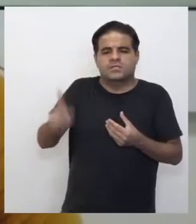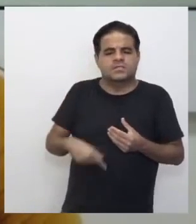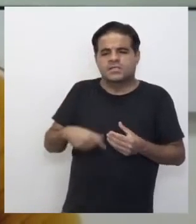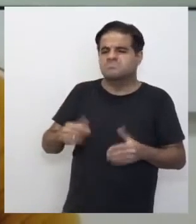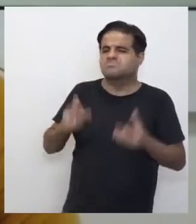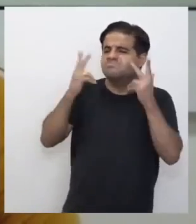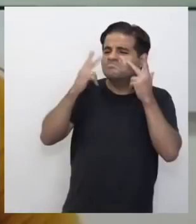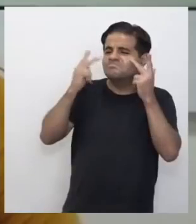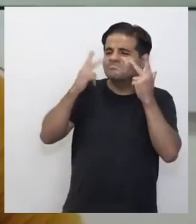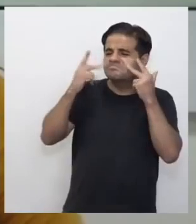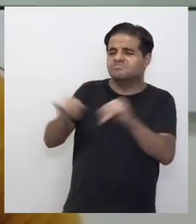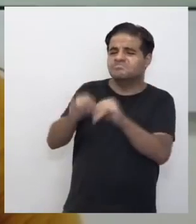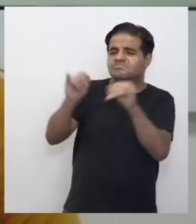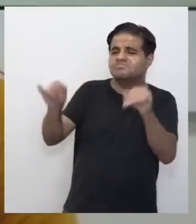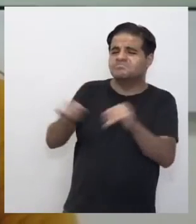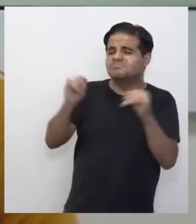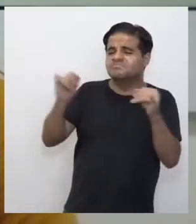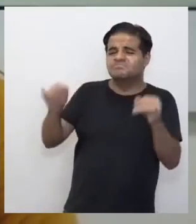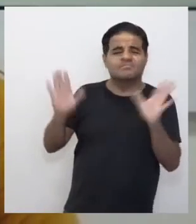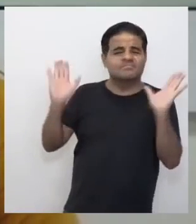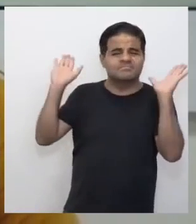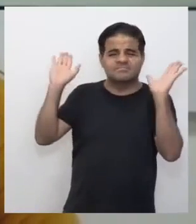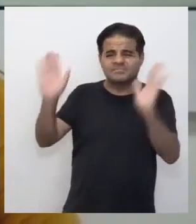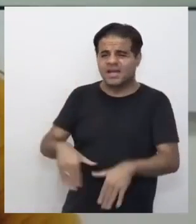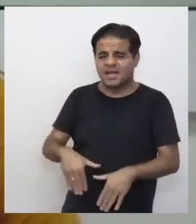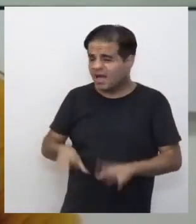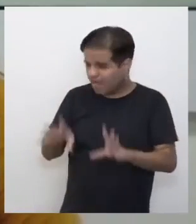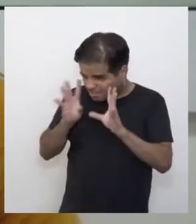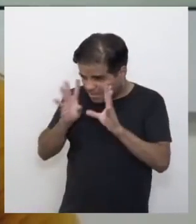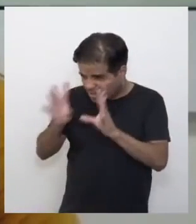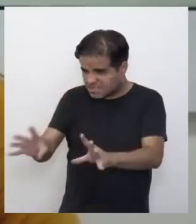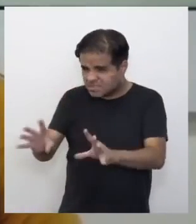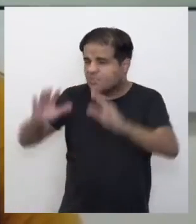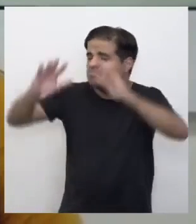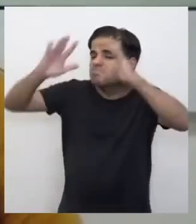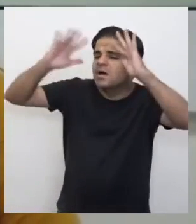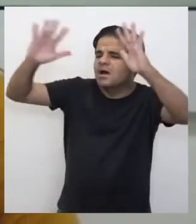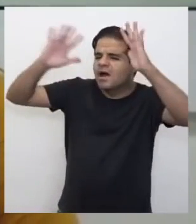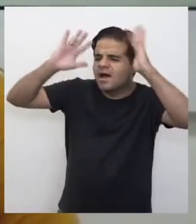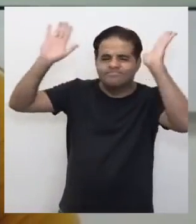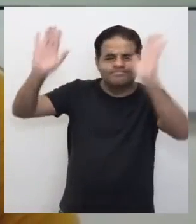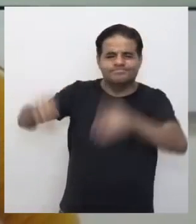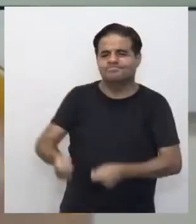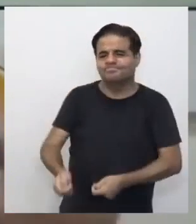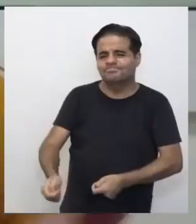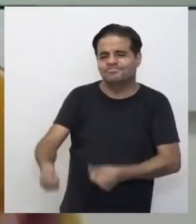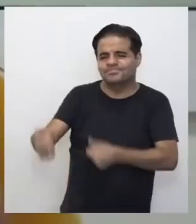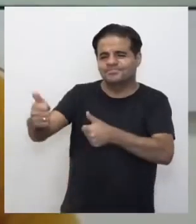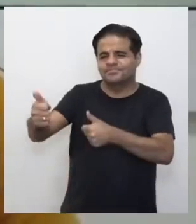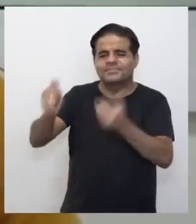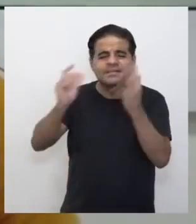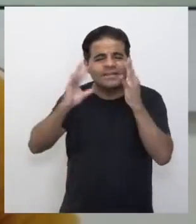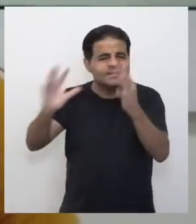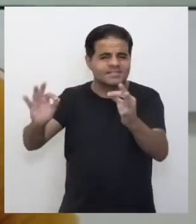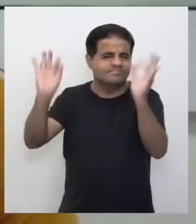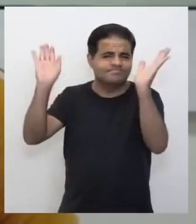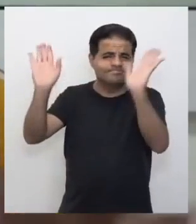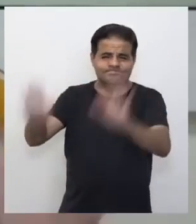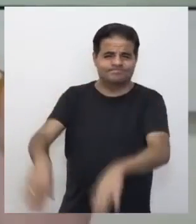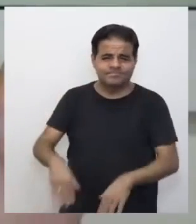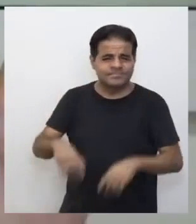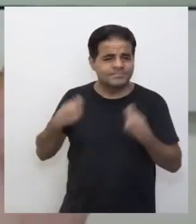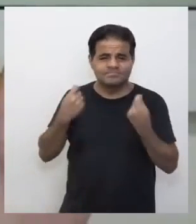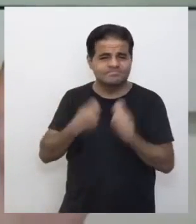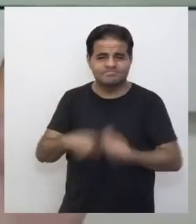muito banais, elas são muito triviais, elas não merecem muita reflexão e nem muita atenção da nossa parte. O